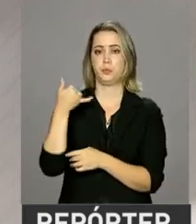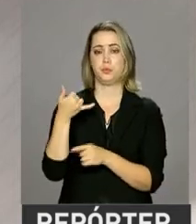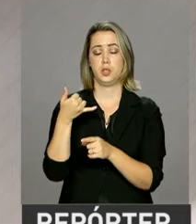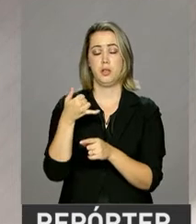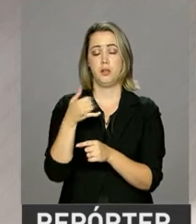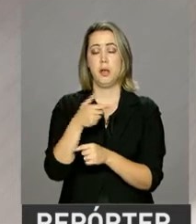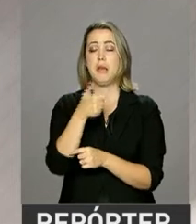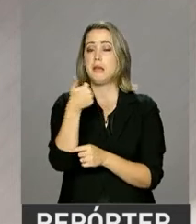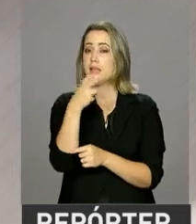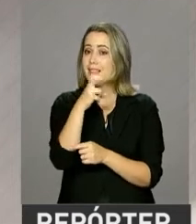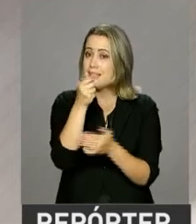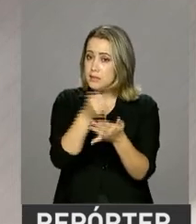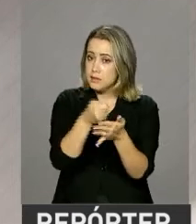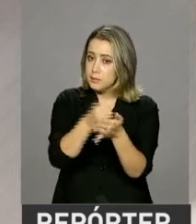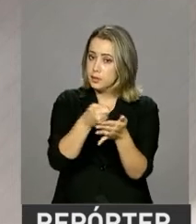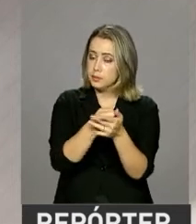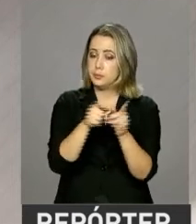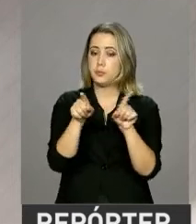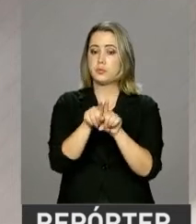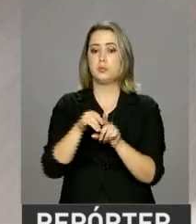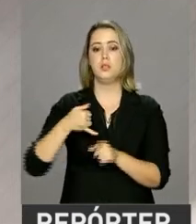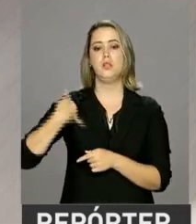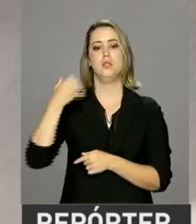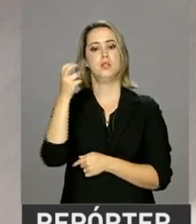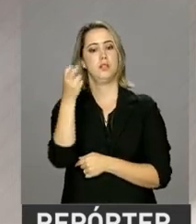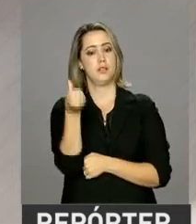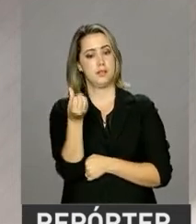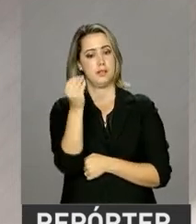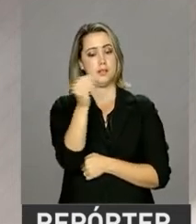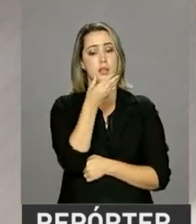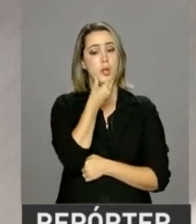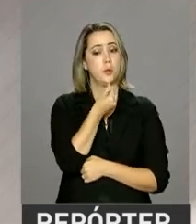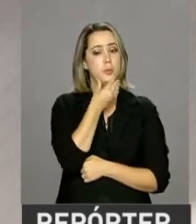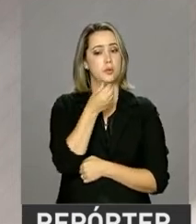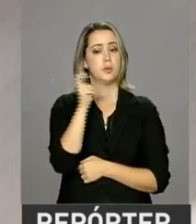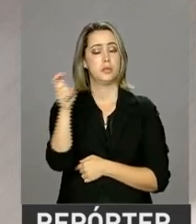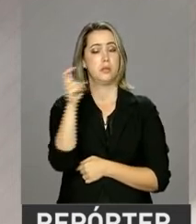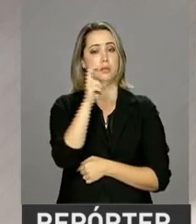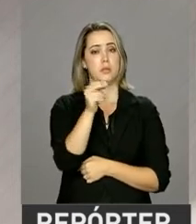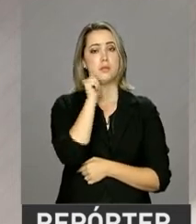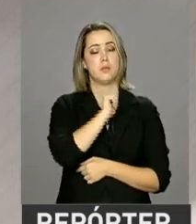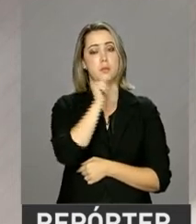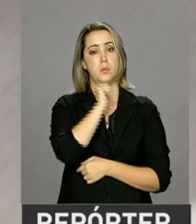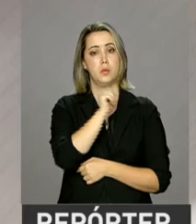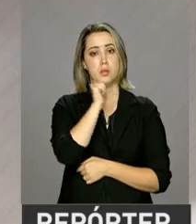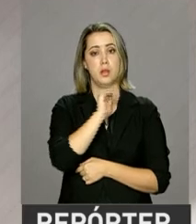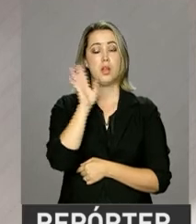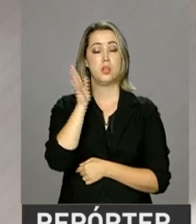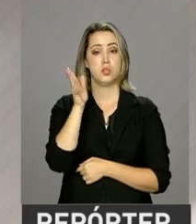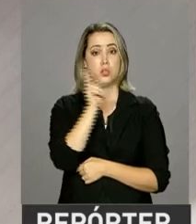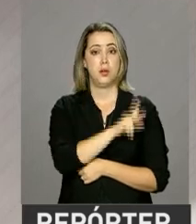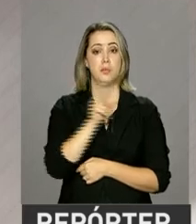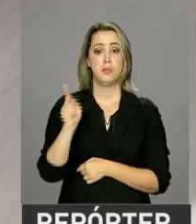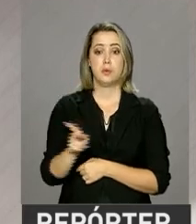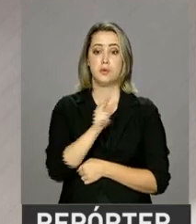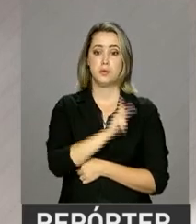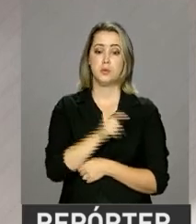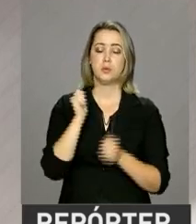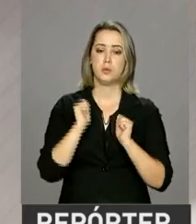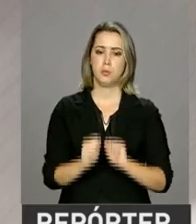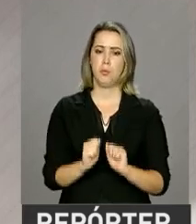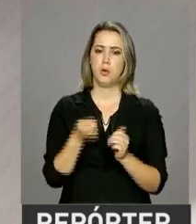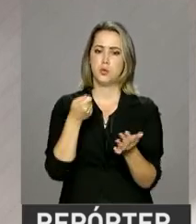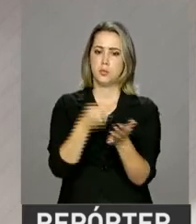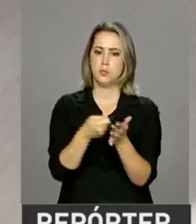idade mínima de 60 anos no caso dos homens e 55 anos no caso das mulheres já professores e professoras poderão